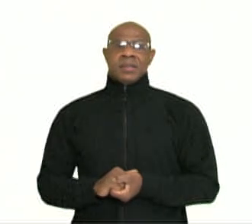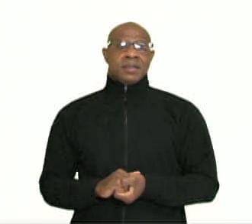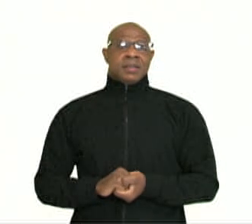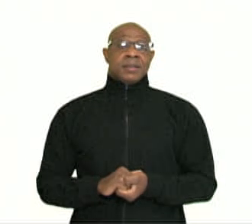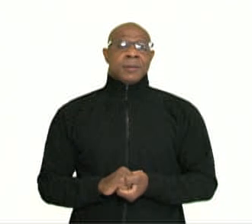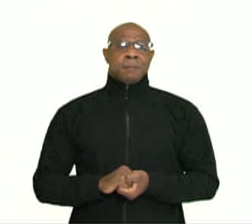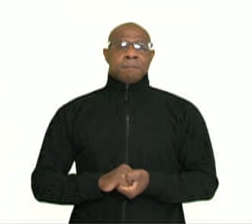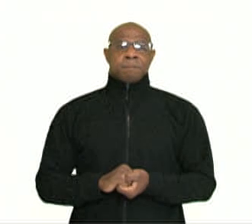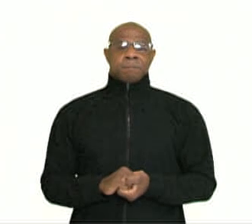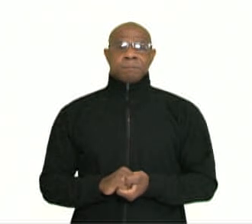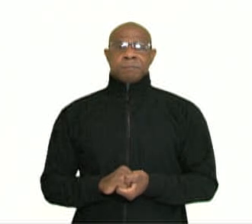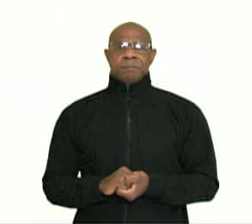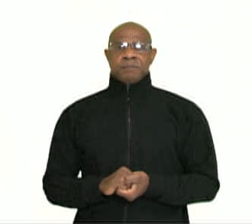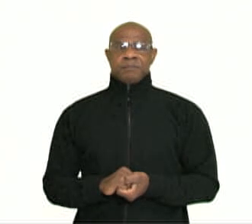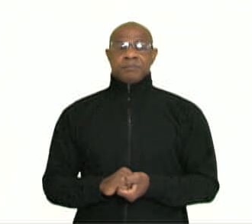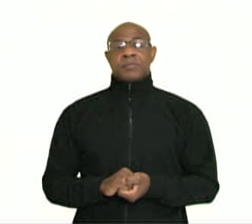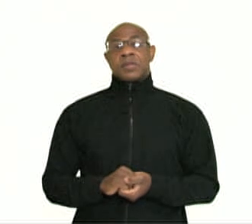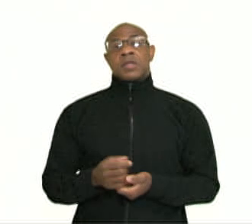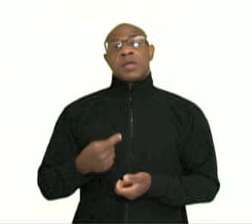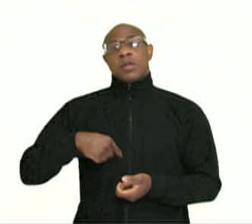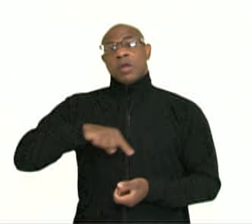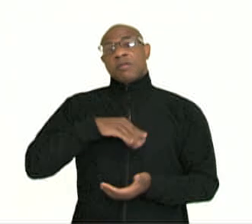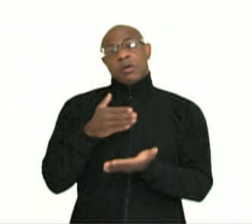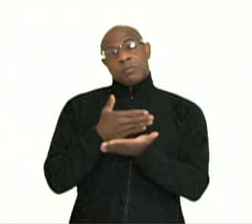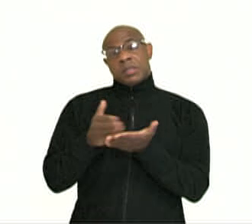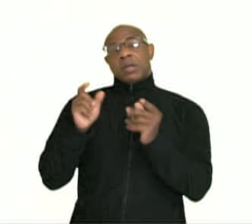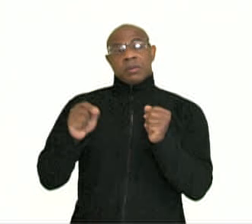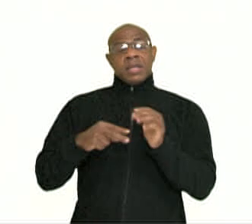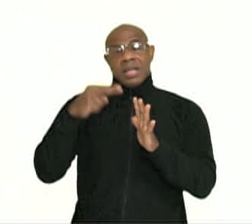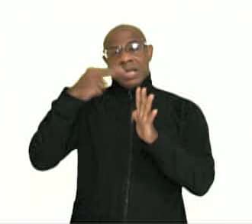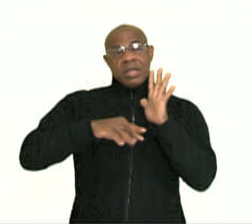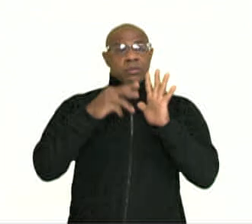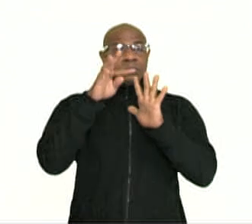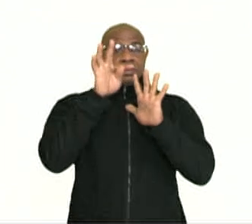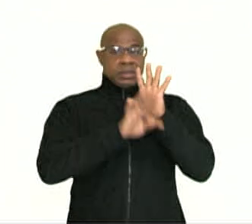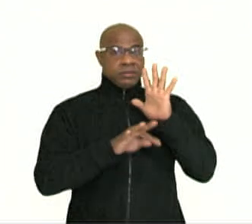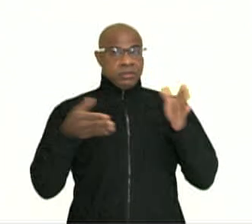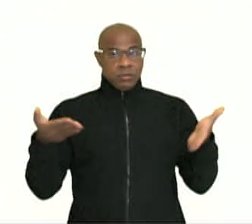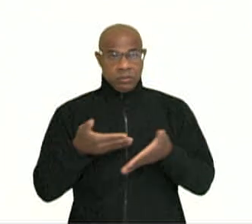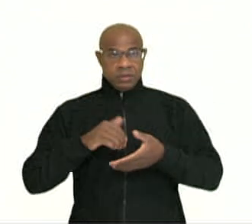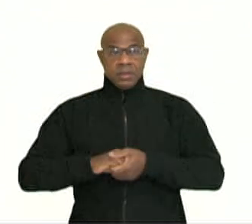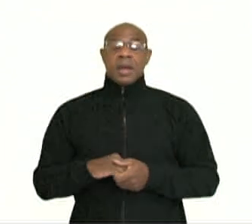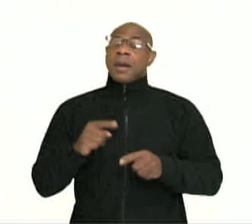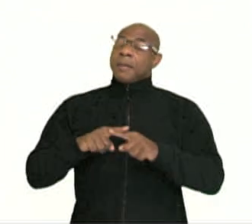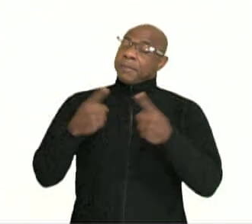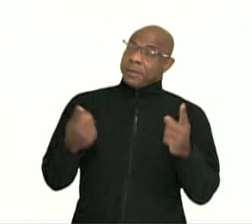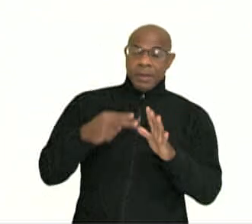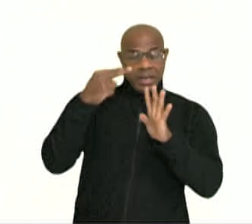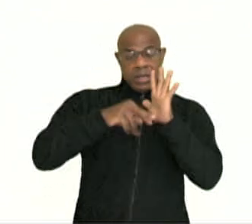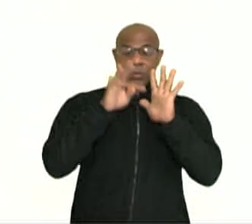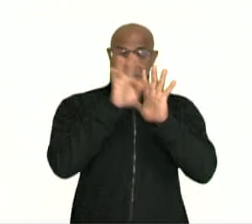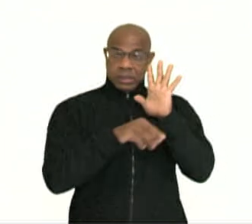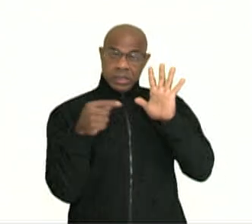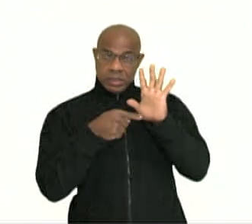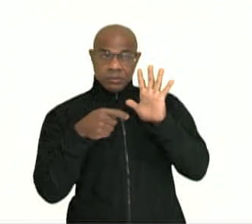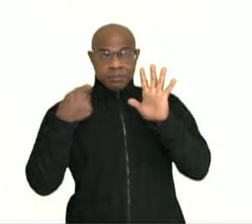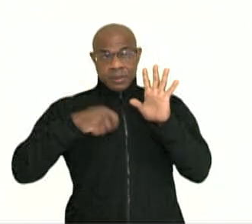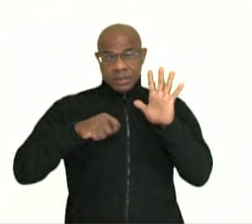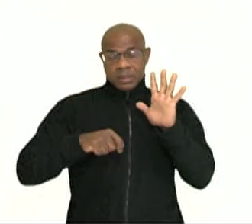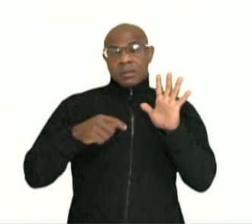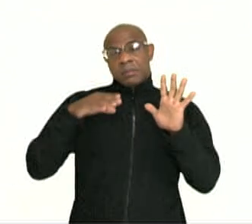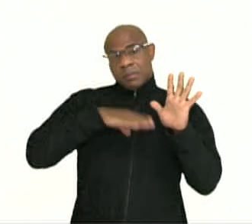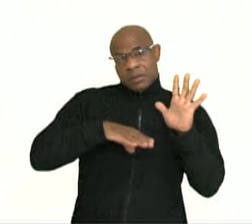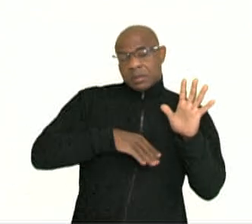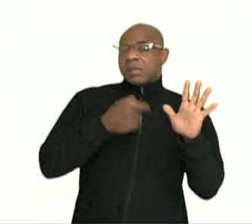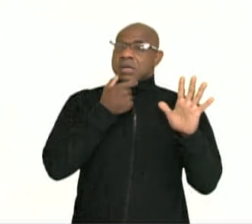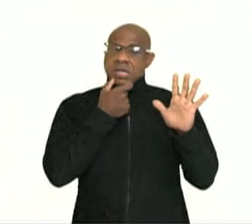Reading Comprehension. A gente vai começar a ler um texto, certo? Mas para ler um texto, tanto em português